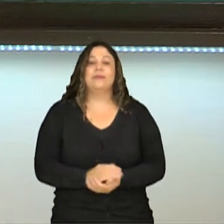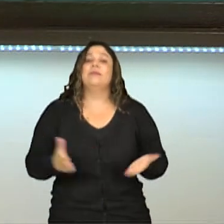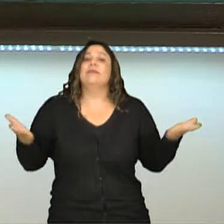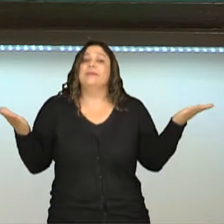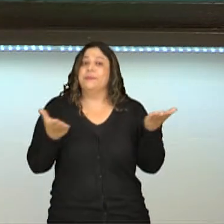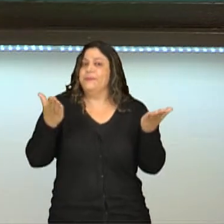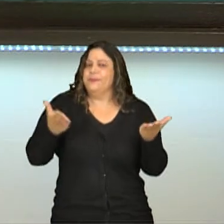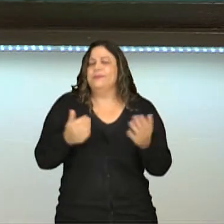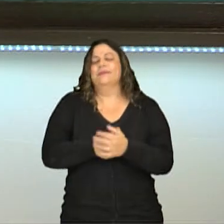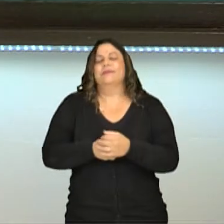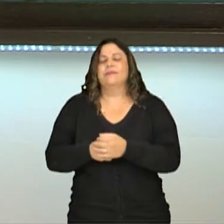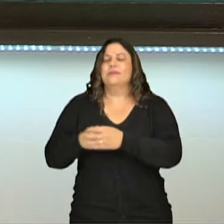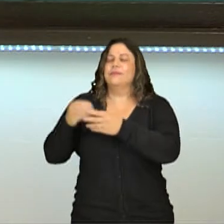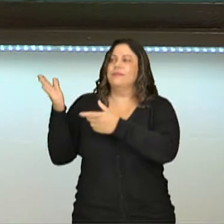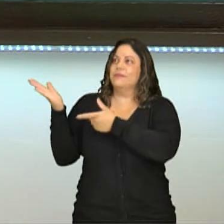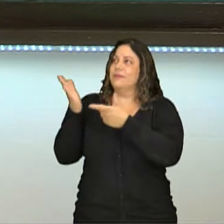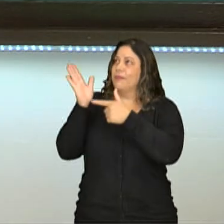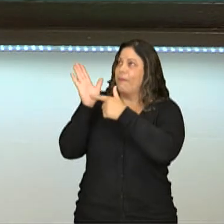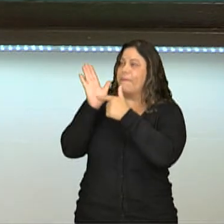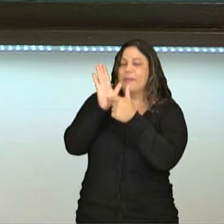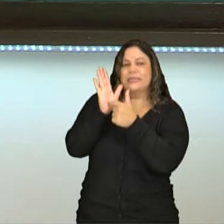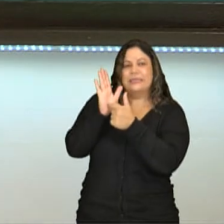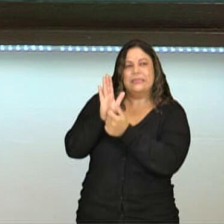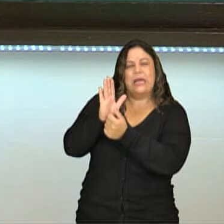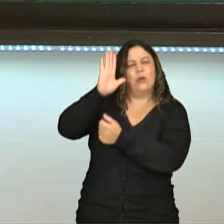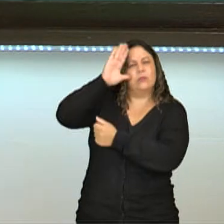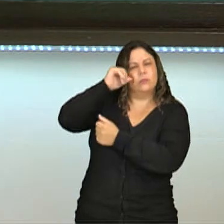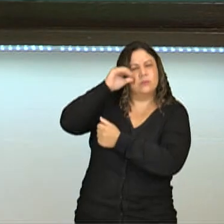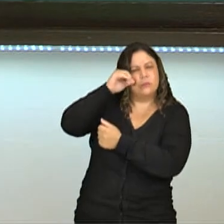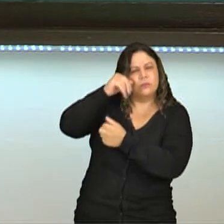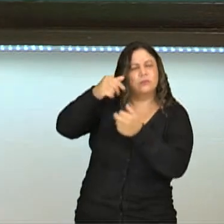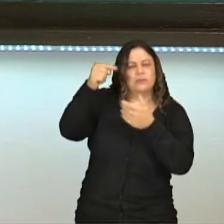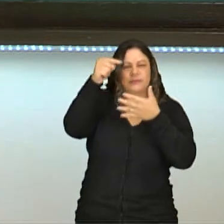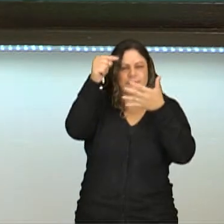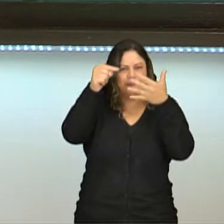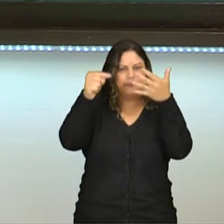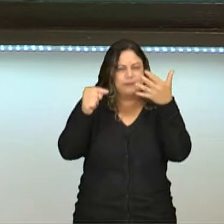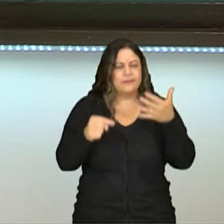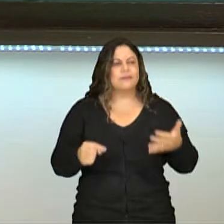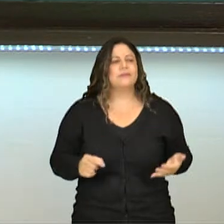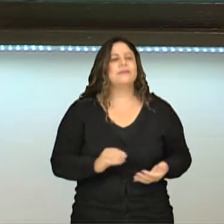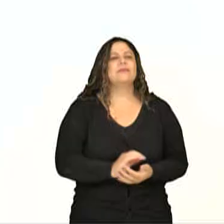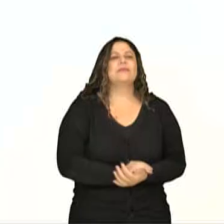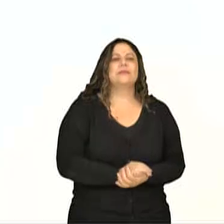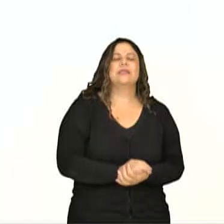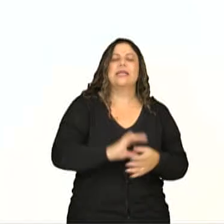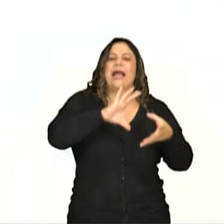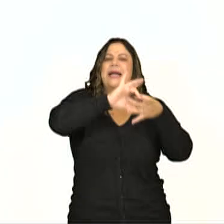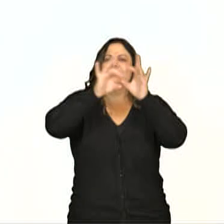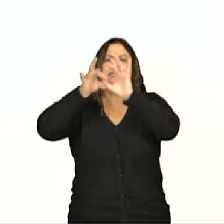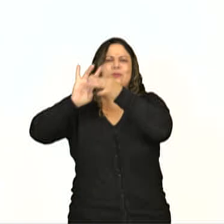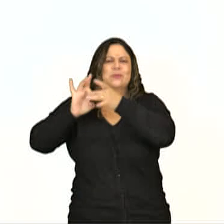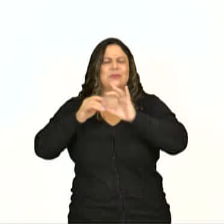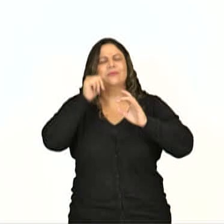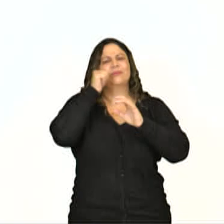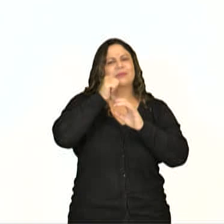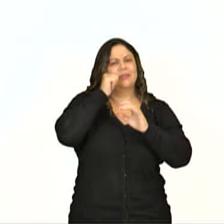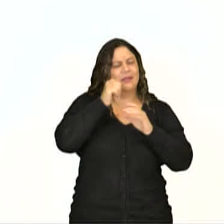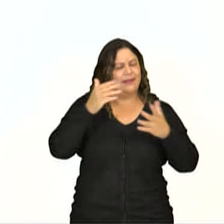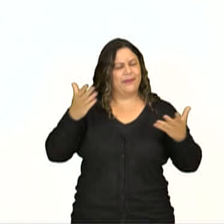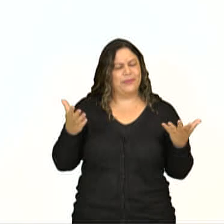algumas curiosidades para vocês verem como foi esse caminhar, tá? As mulheres nas Olimpíadas. O retorno dos Jogos Olímpicos